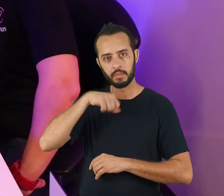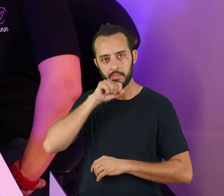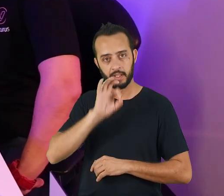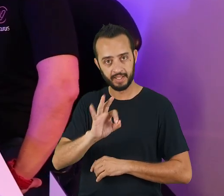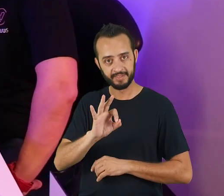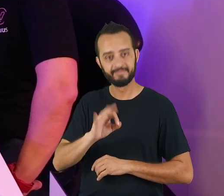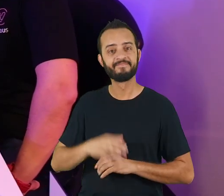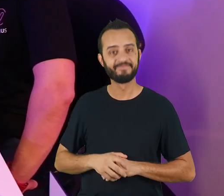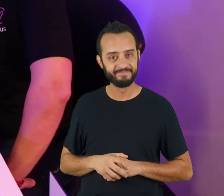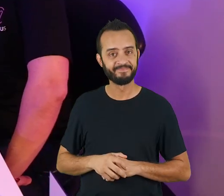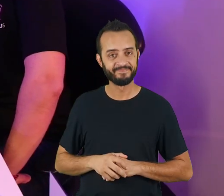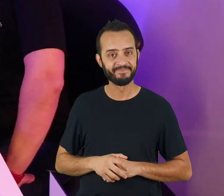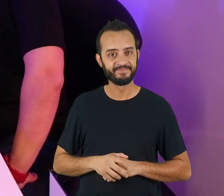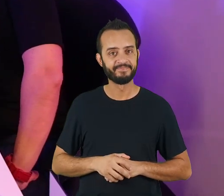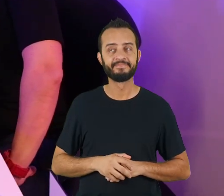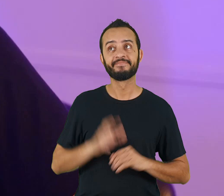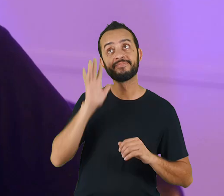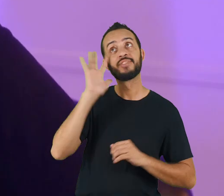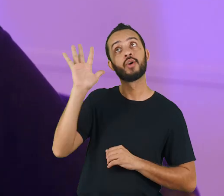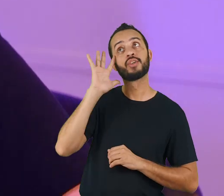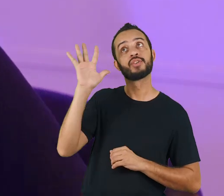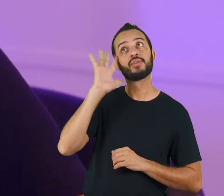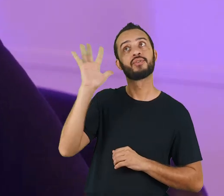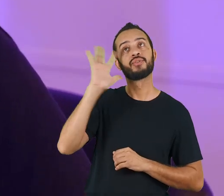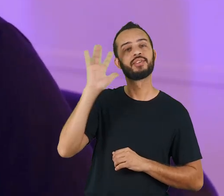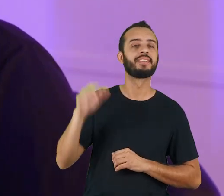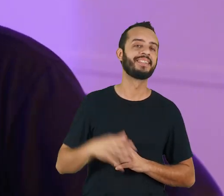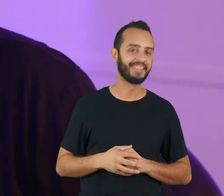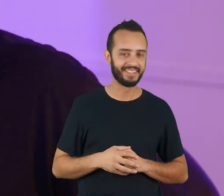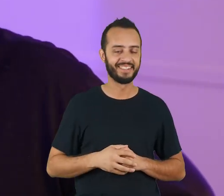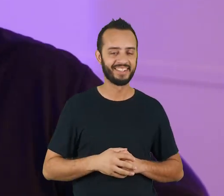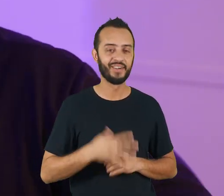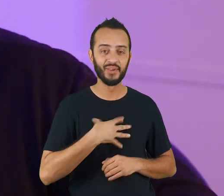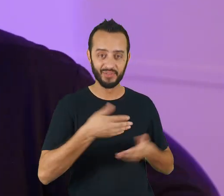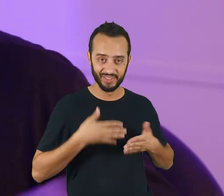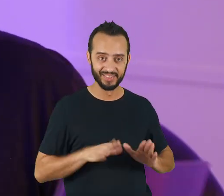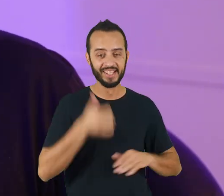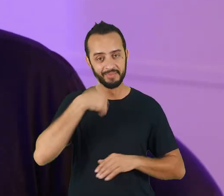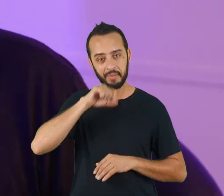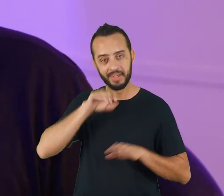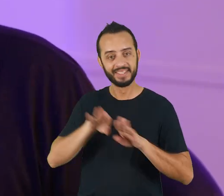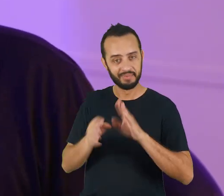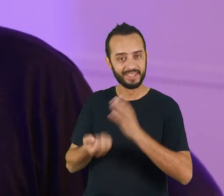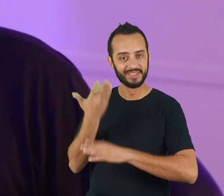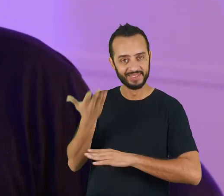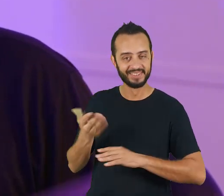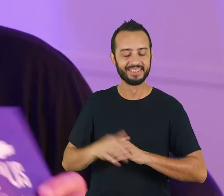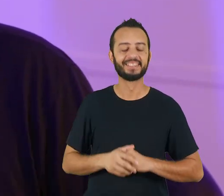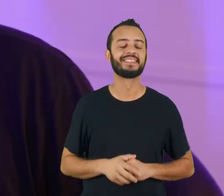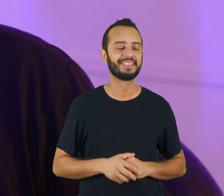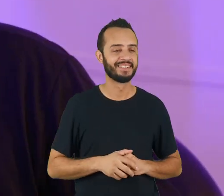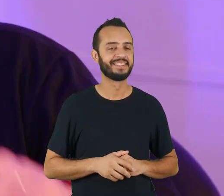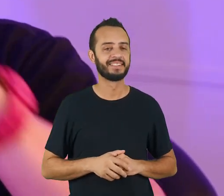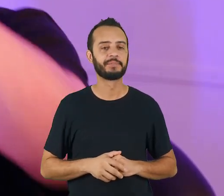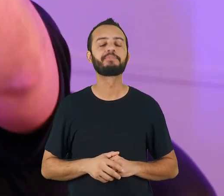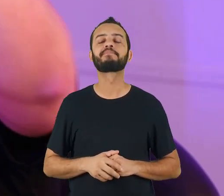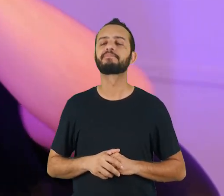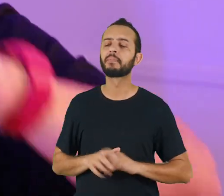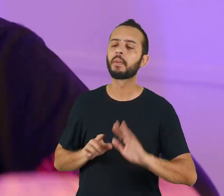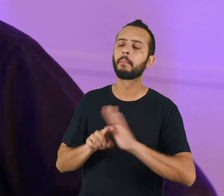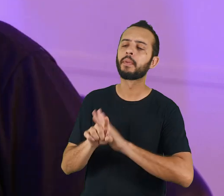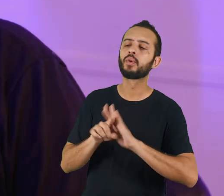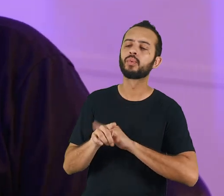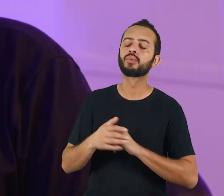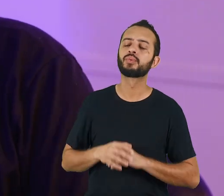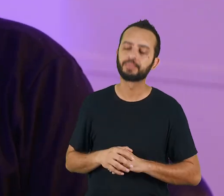aí sói bonito filosofando filosofando aqui no no no futuros Ô Aline como que você vê